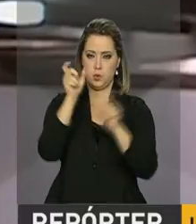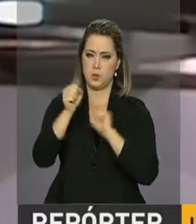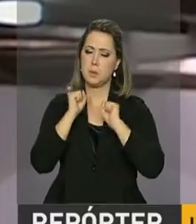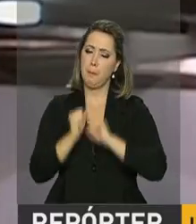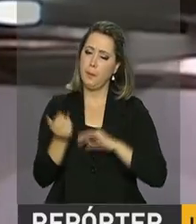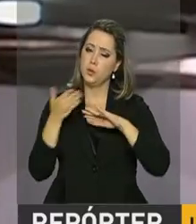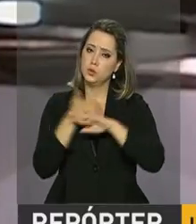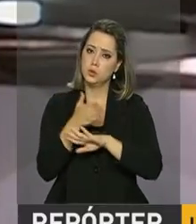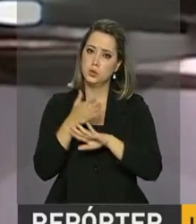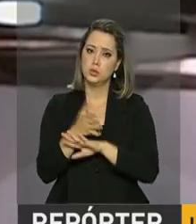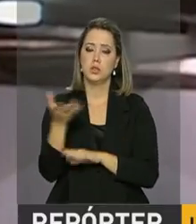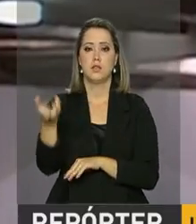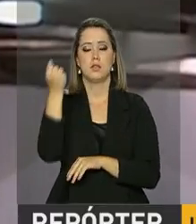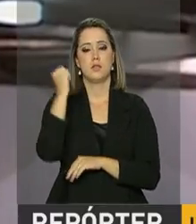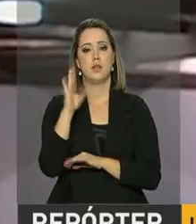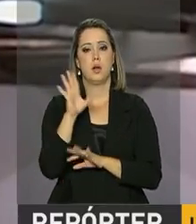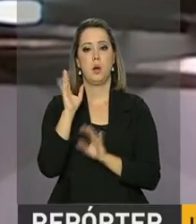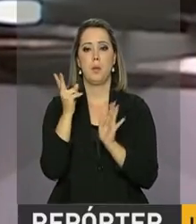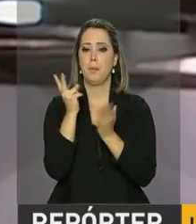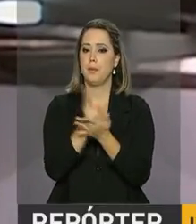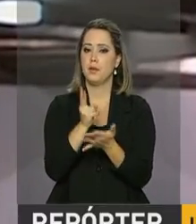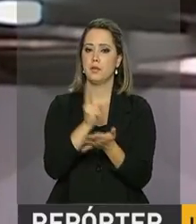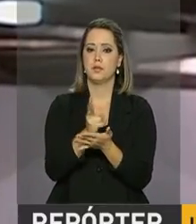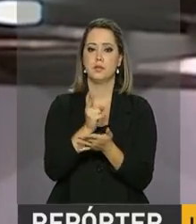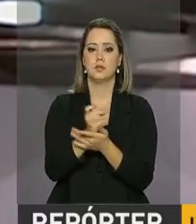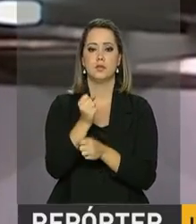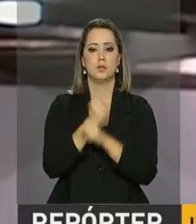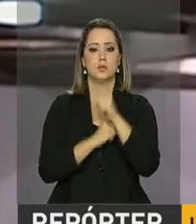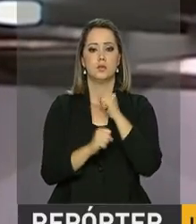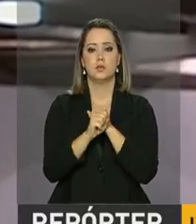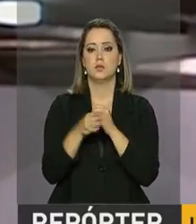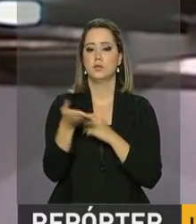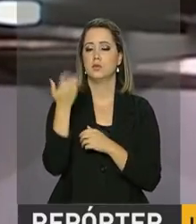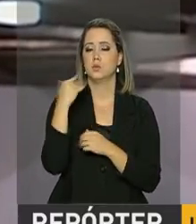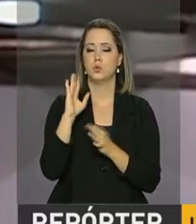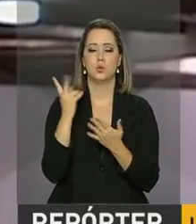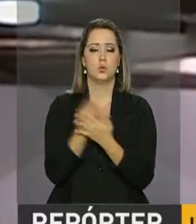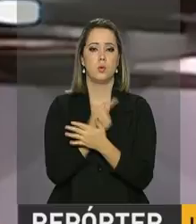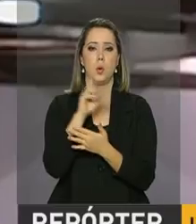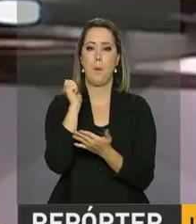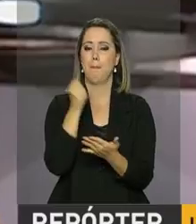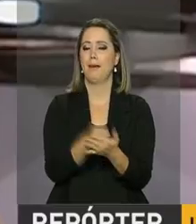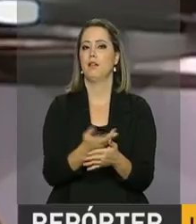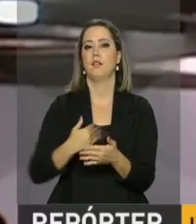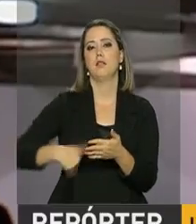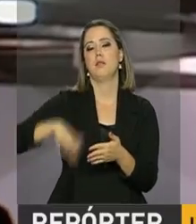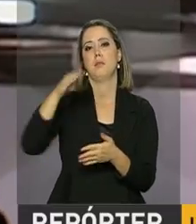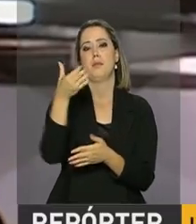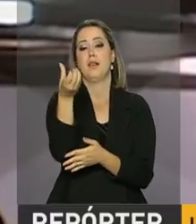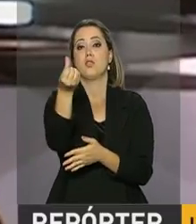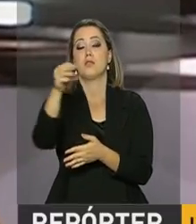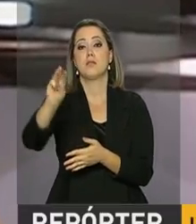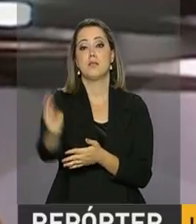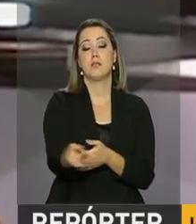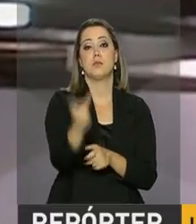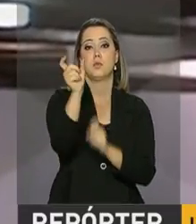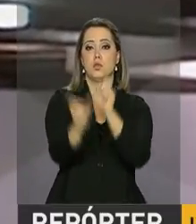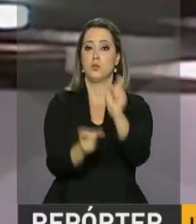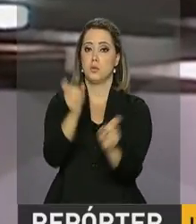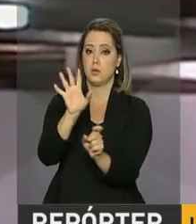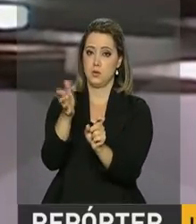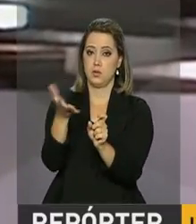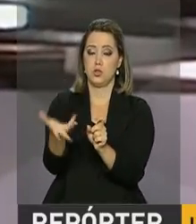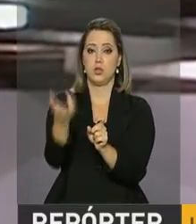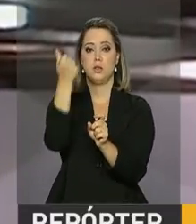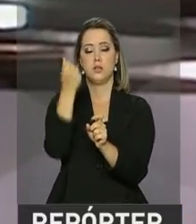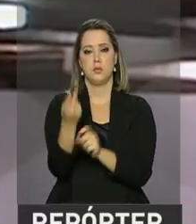né É o mesmo modelo que a gente utilizou para atender e já pagar mais de 16 milhões de trabalhadores que já receberam